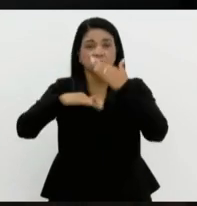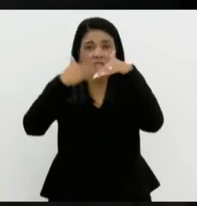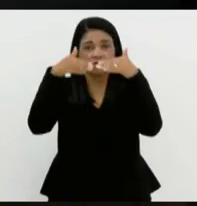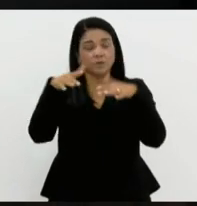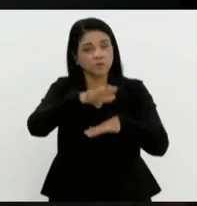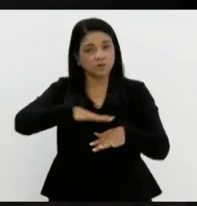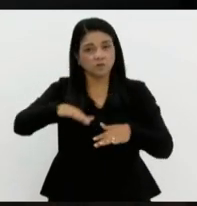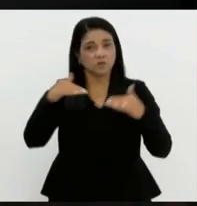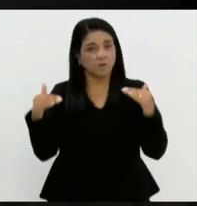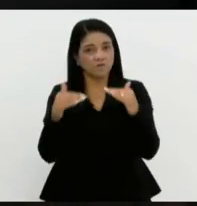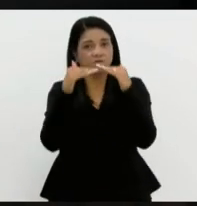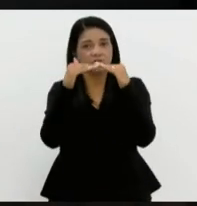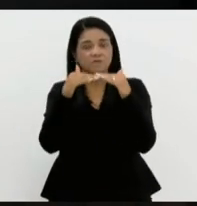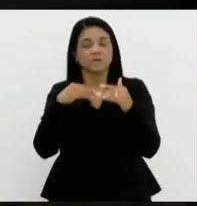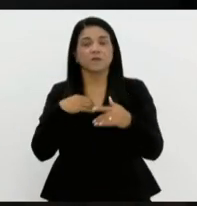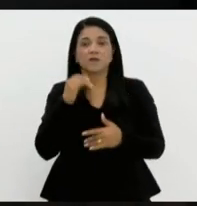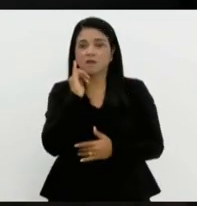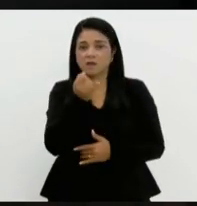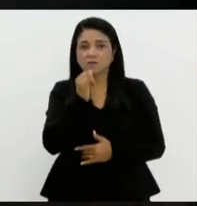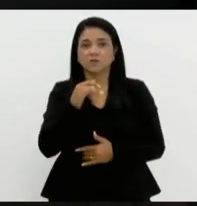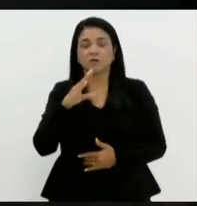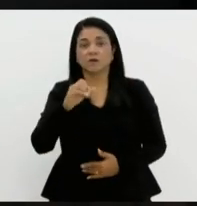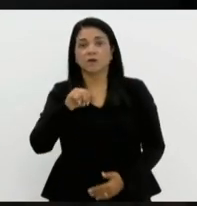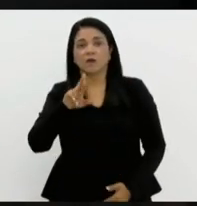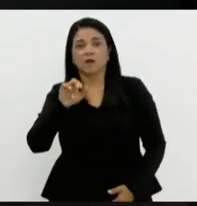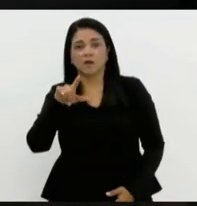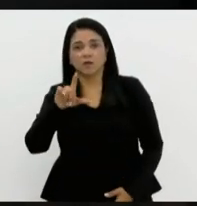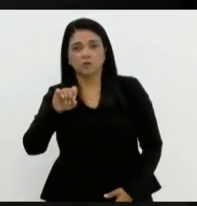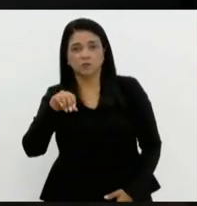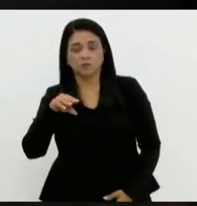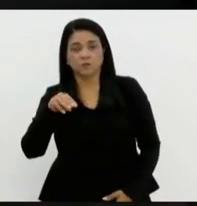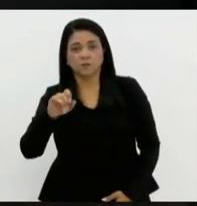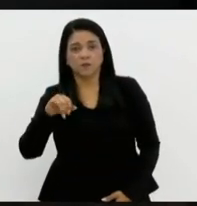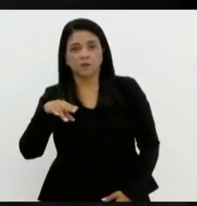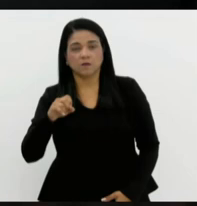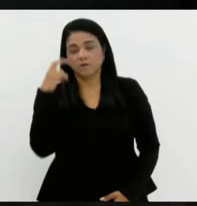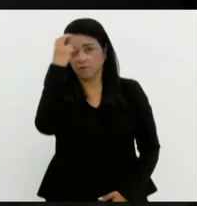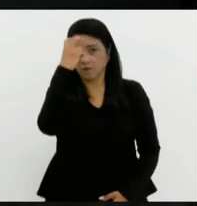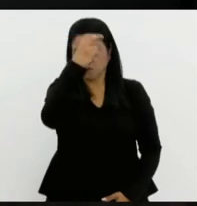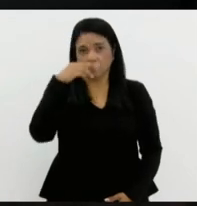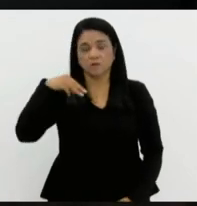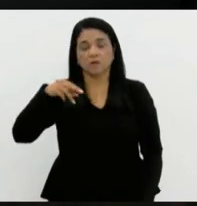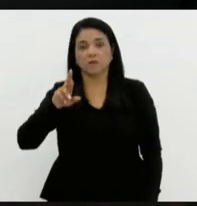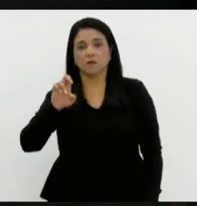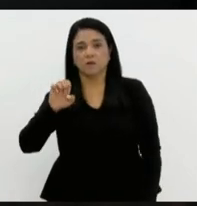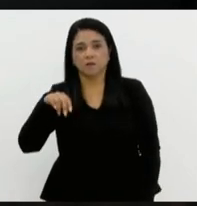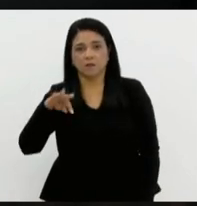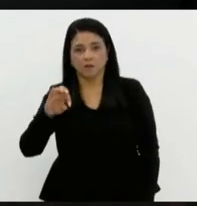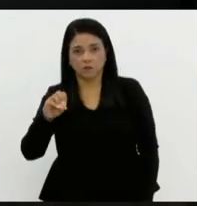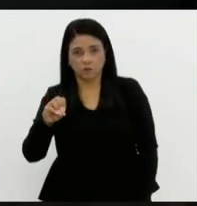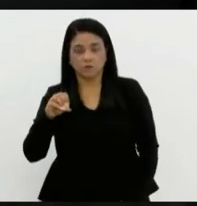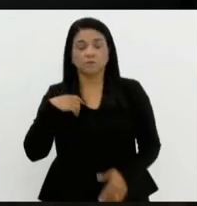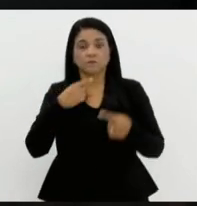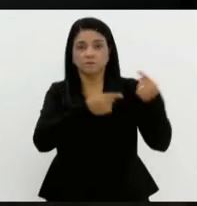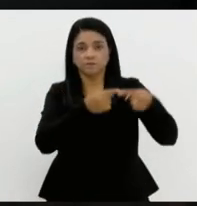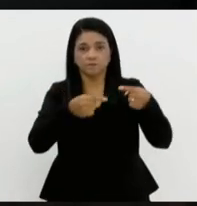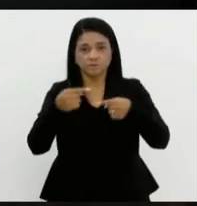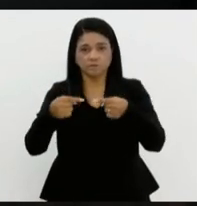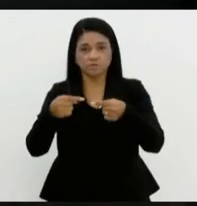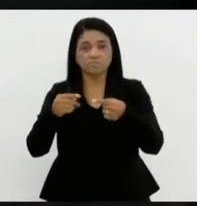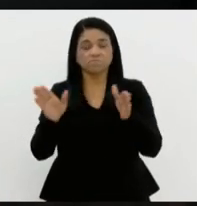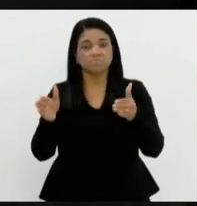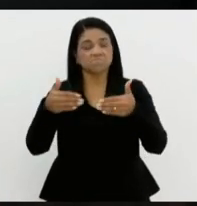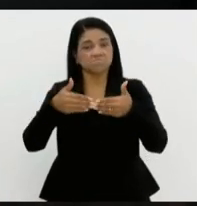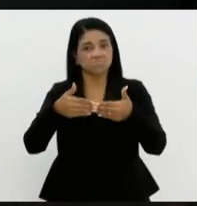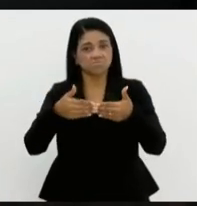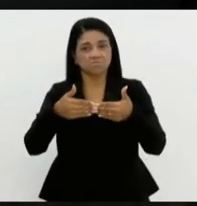Regional, favorável. Relatores, deputado Carlos Mink, Verônica Lima e Renato Machado. Em discussão. Não havendo quem queira